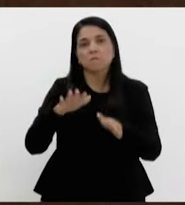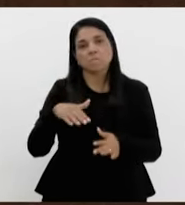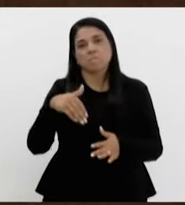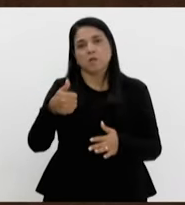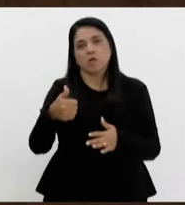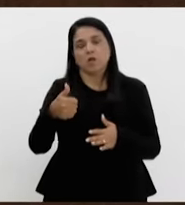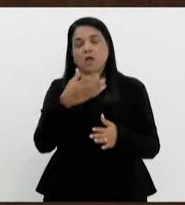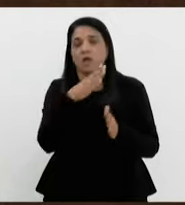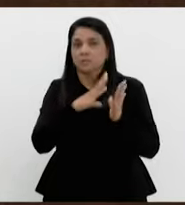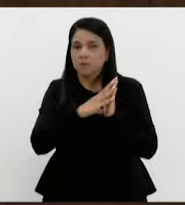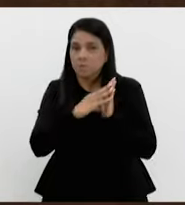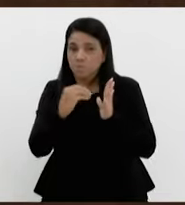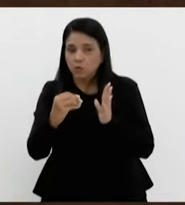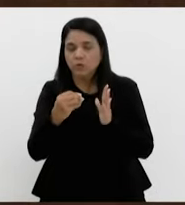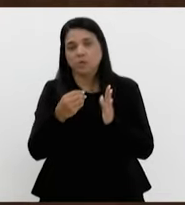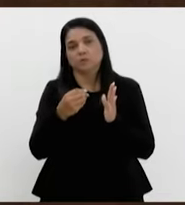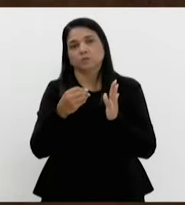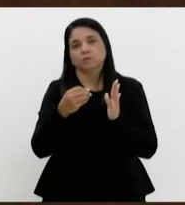modelo também